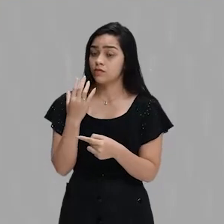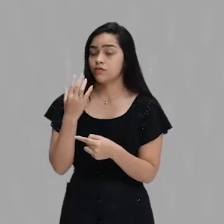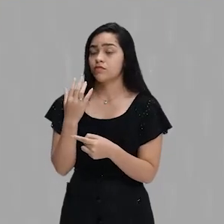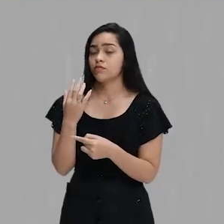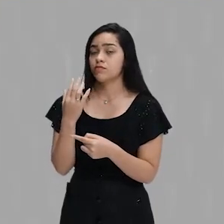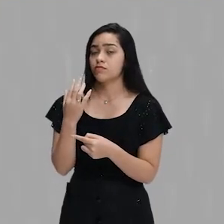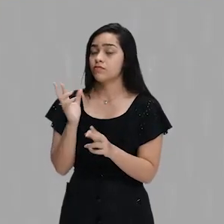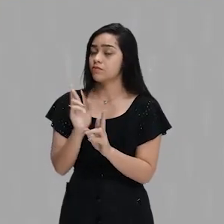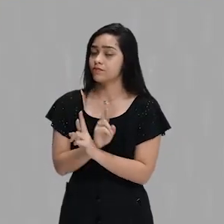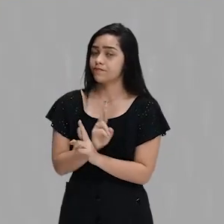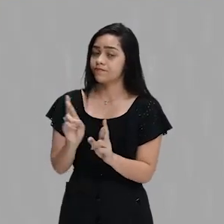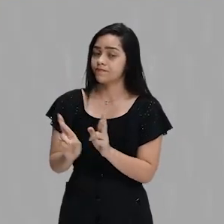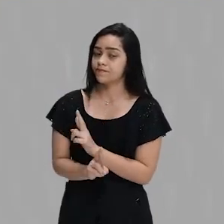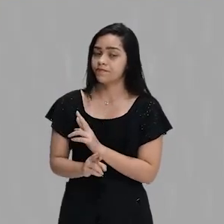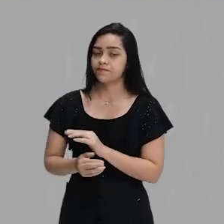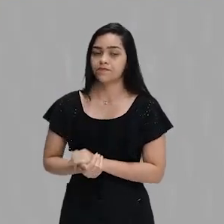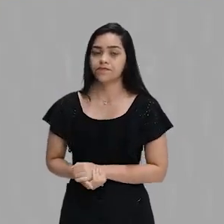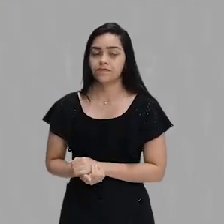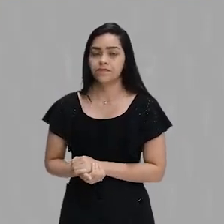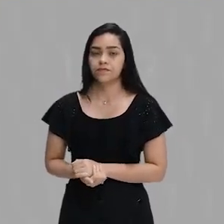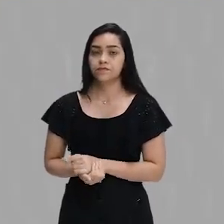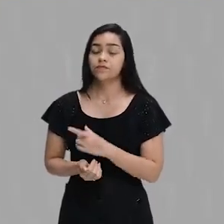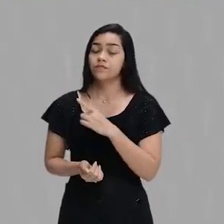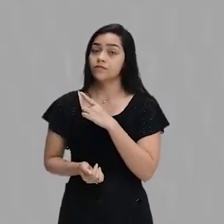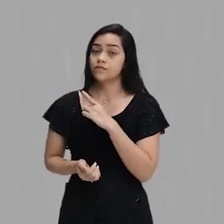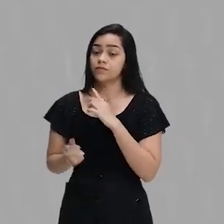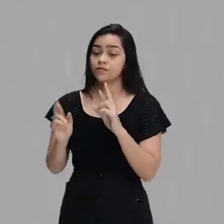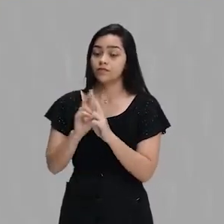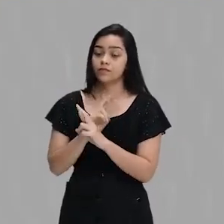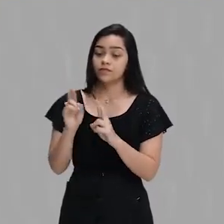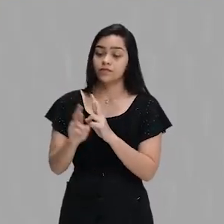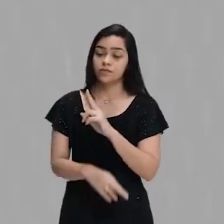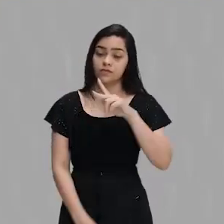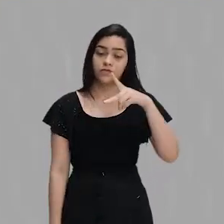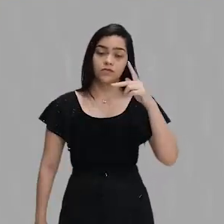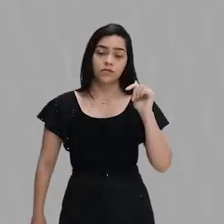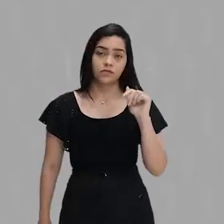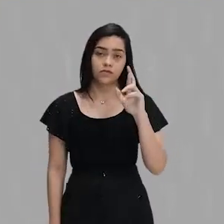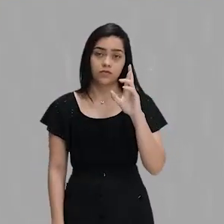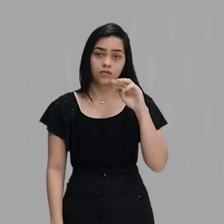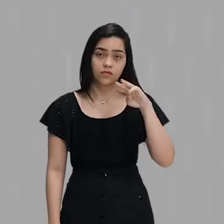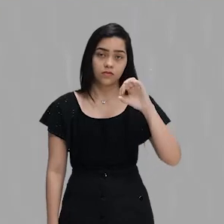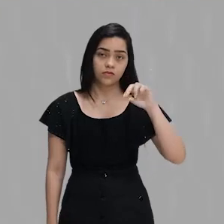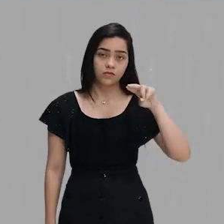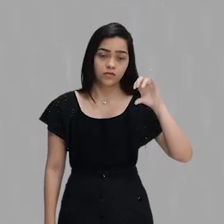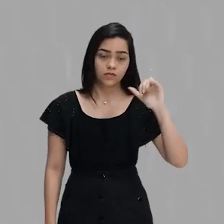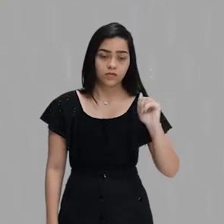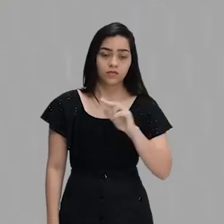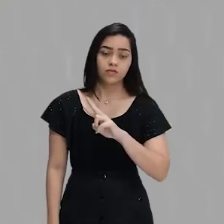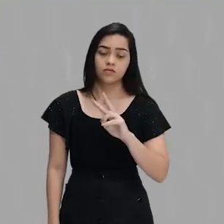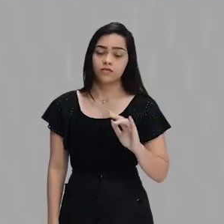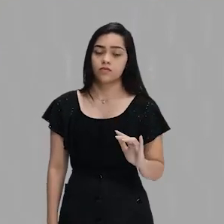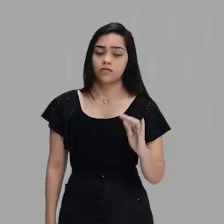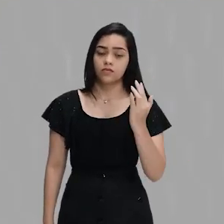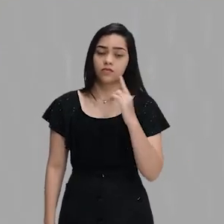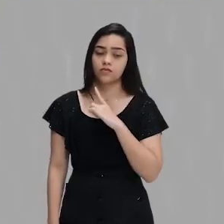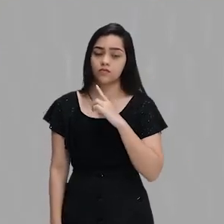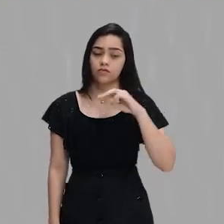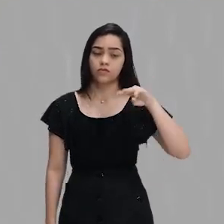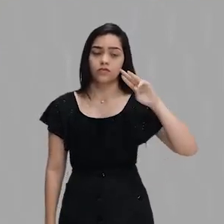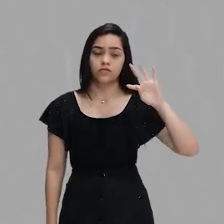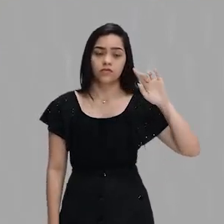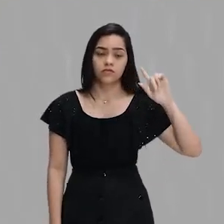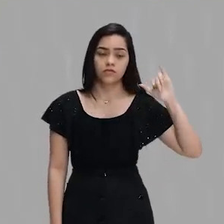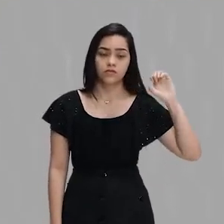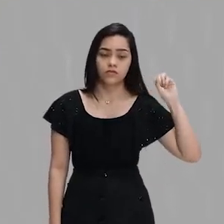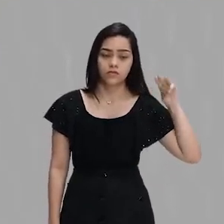tipo de relação. Ok? Então, é uma relação harmônica. Então, isso vai acontecer tanto para o mutualismo